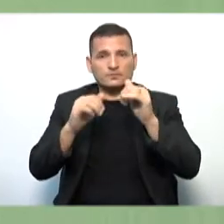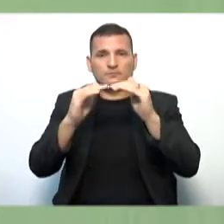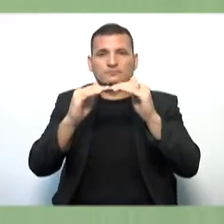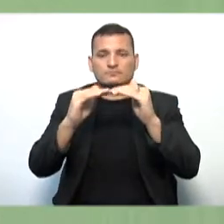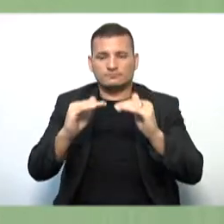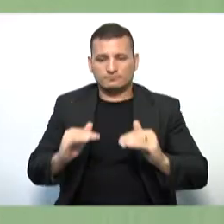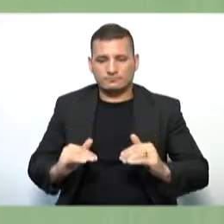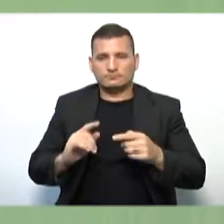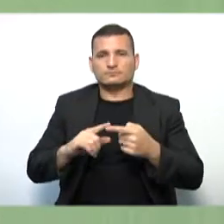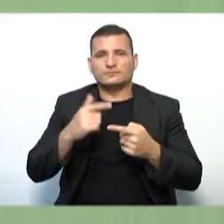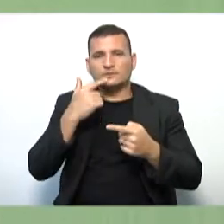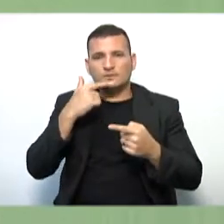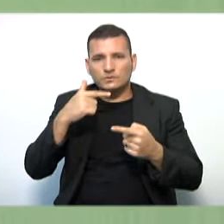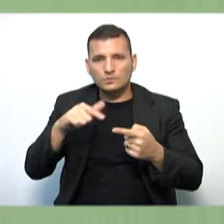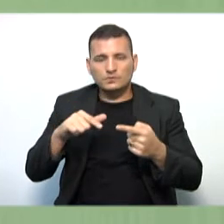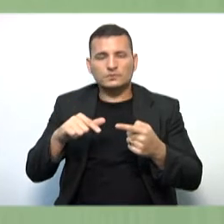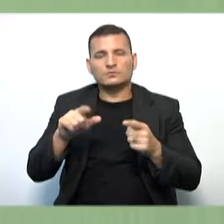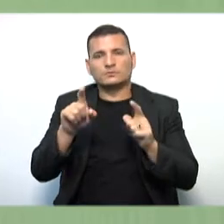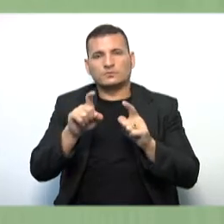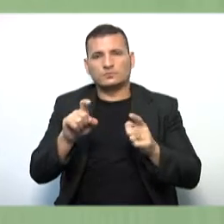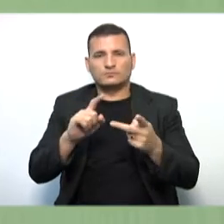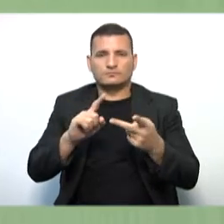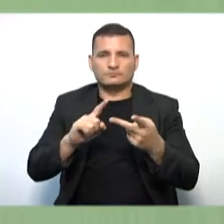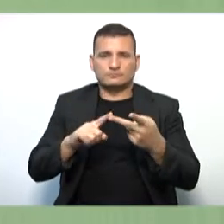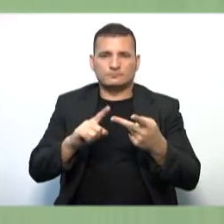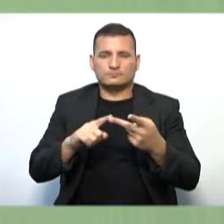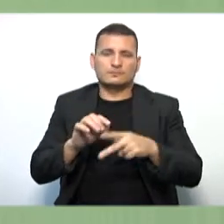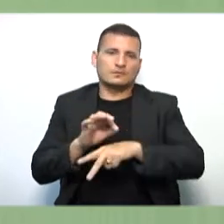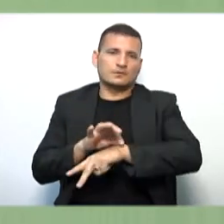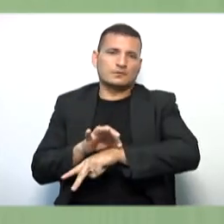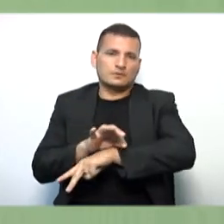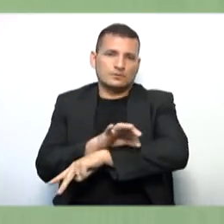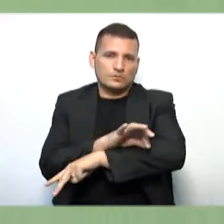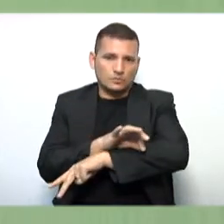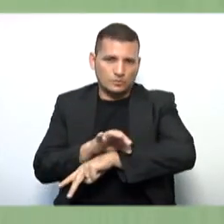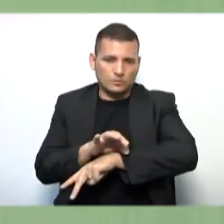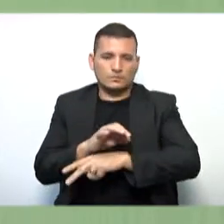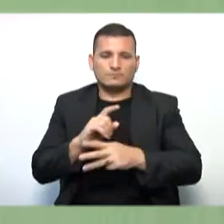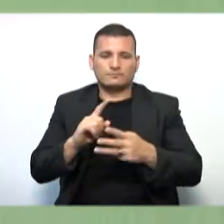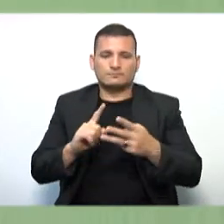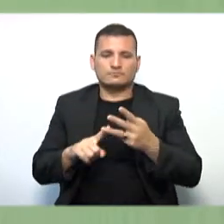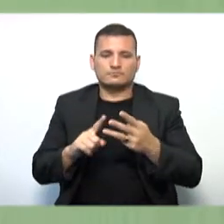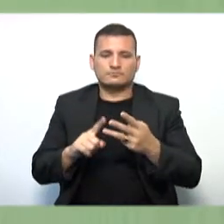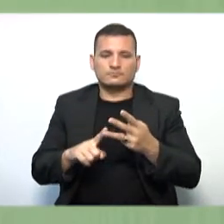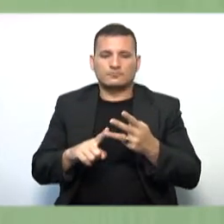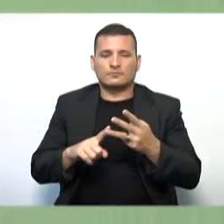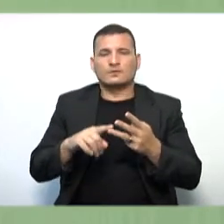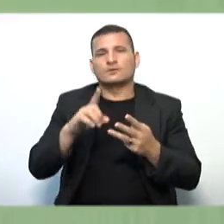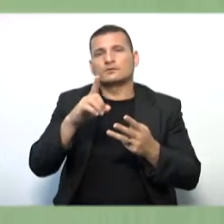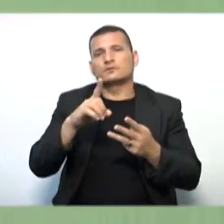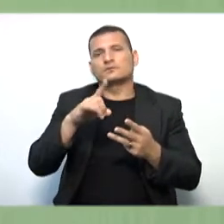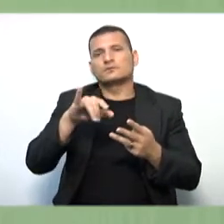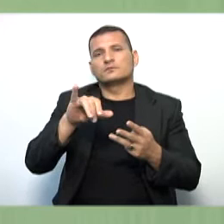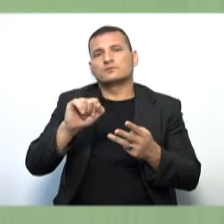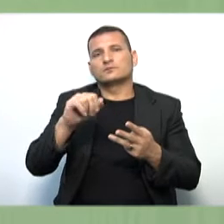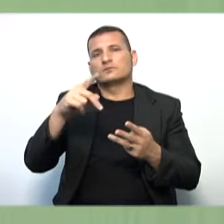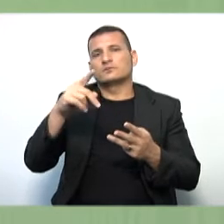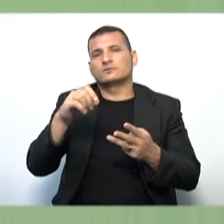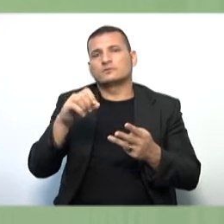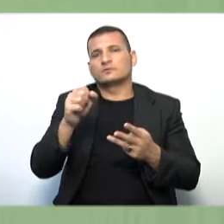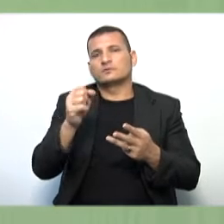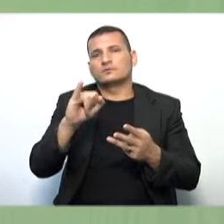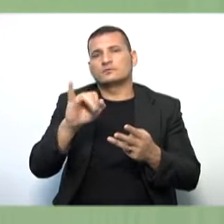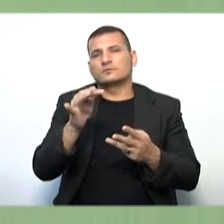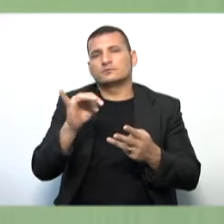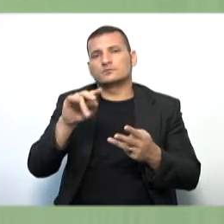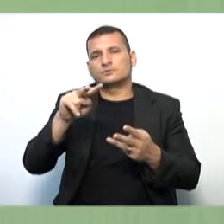máquina, microarquitetura, dispositivos físicos, nós estamos falando propriamente do hardware. Reparem aí que nessa mesma imagem, né,